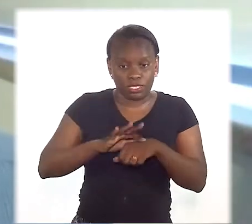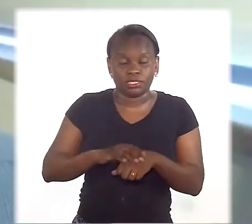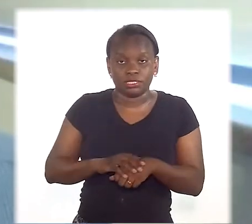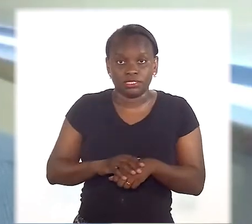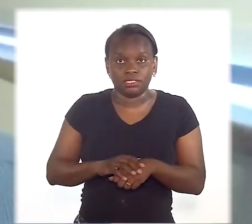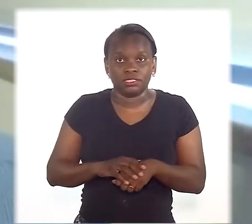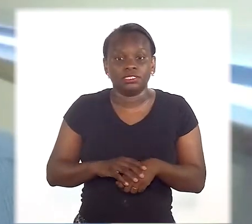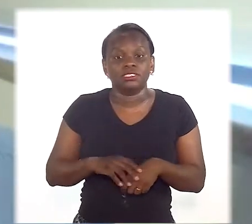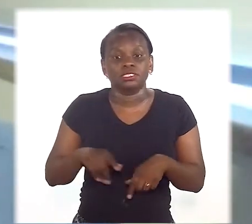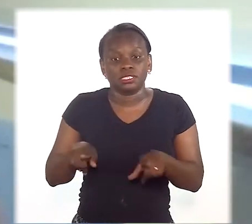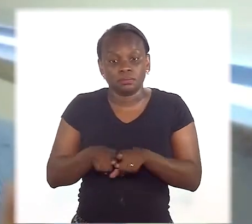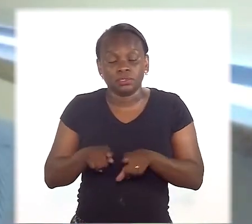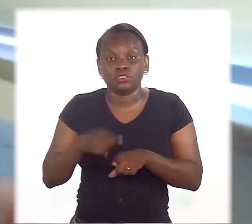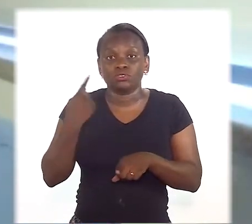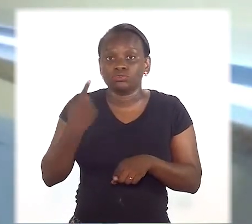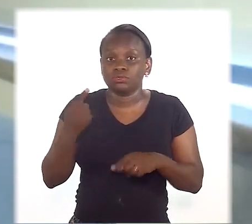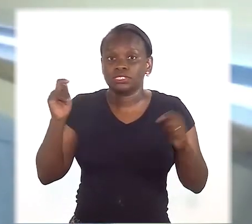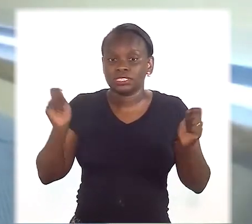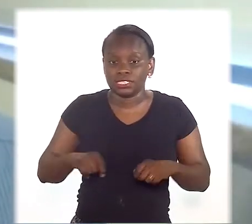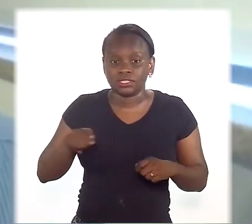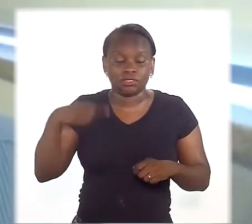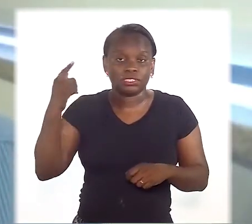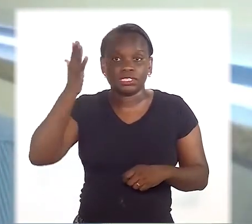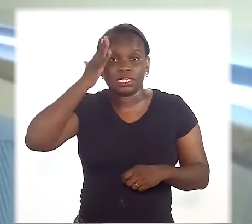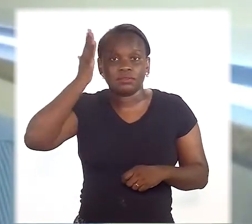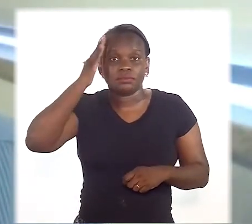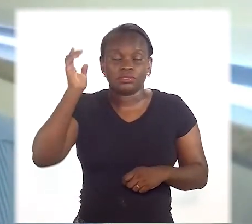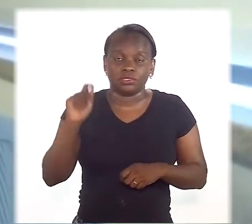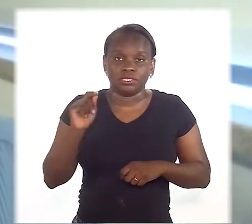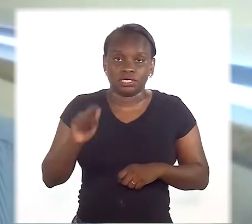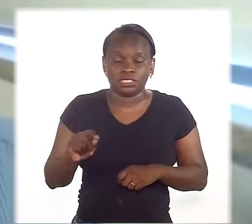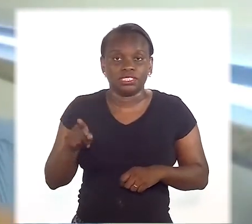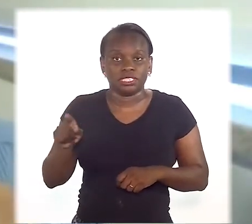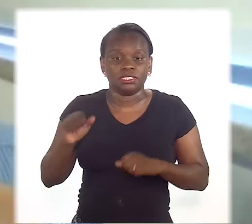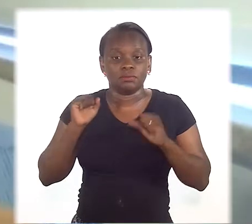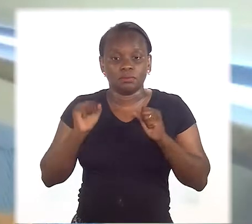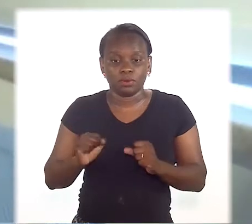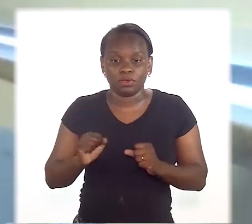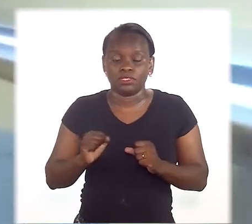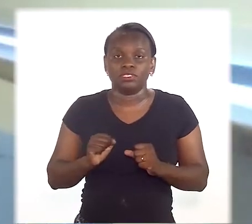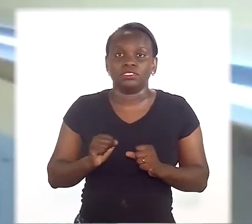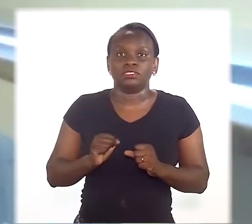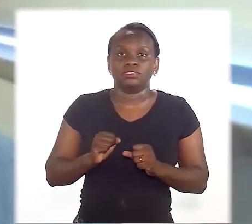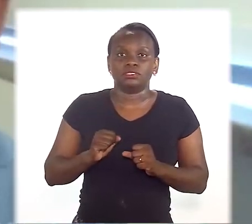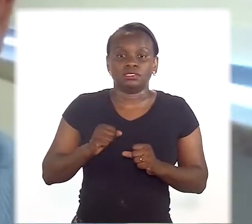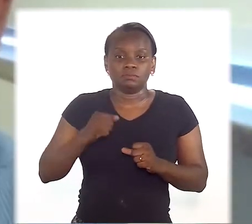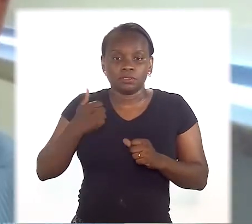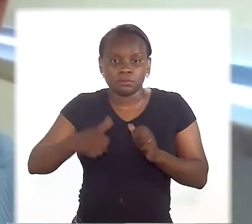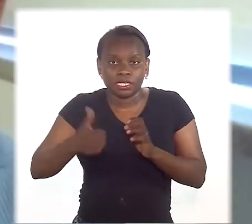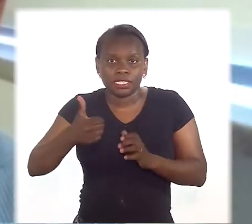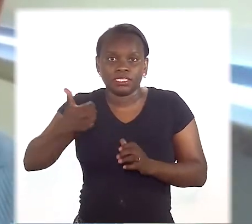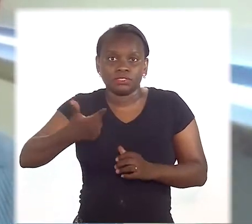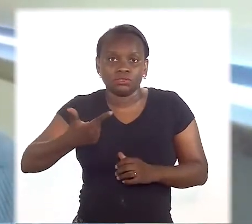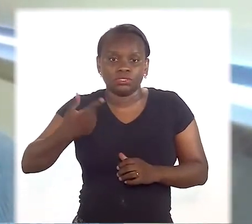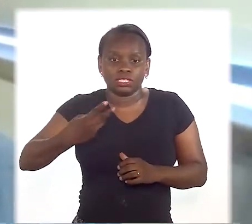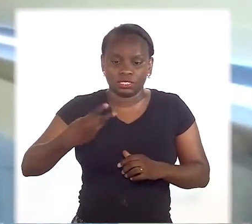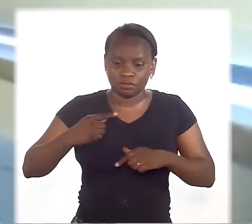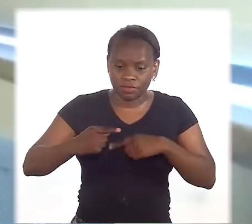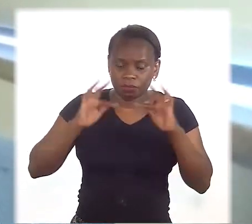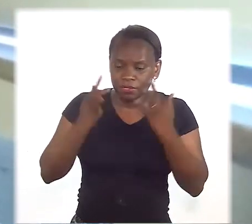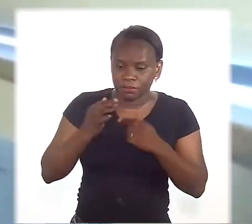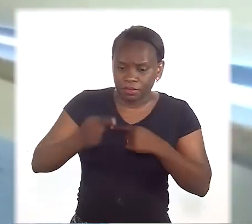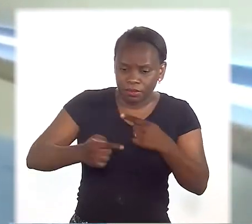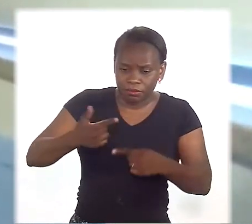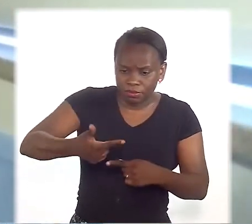dessa doença. E a única forma que nós sabemos é que isso pode vir de primeira, segunda, terceira e até